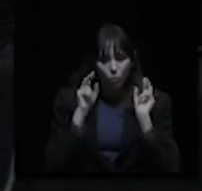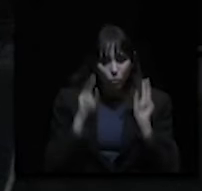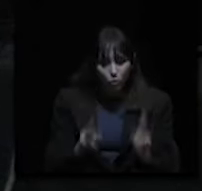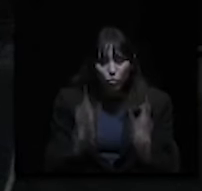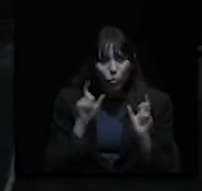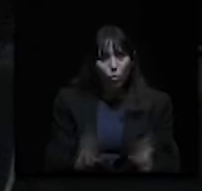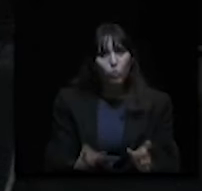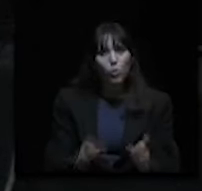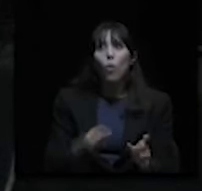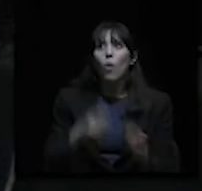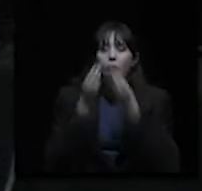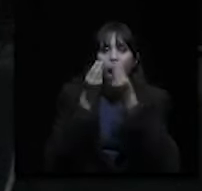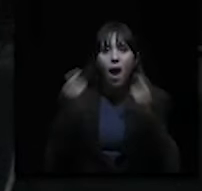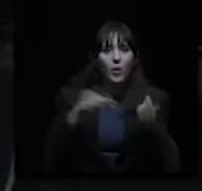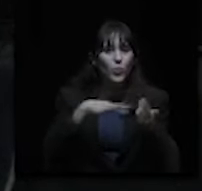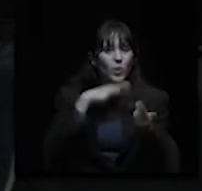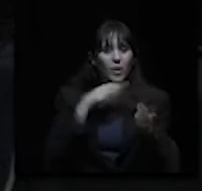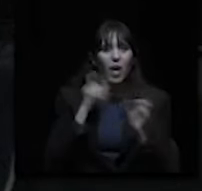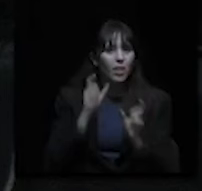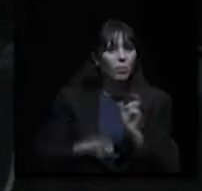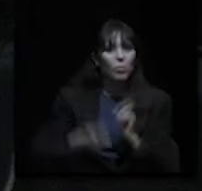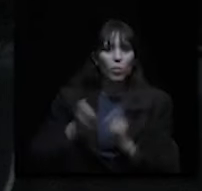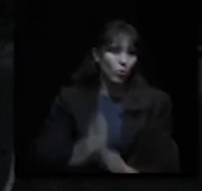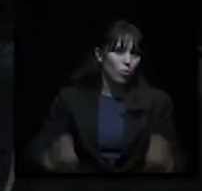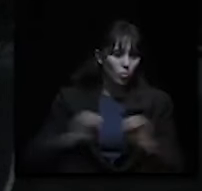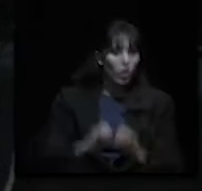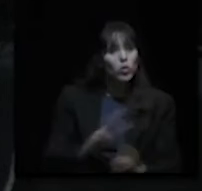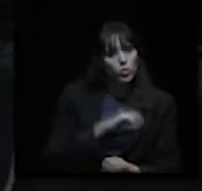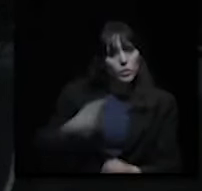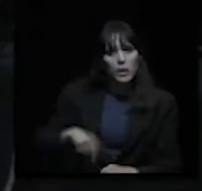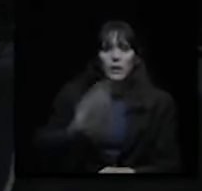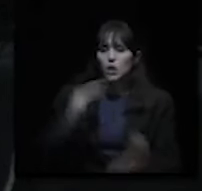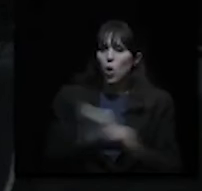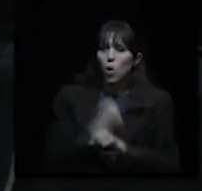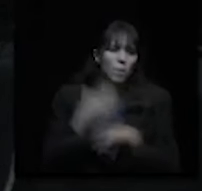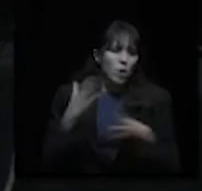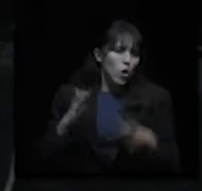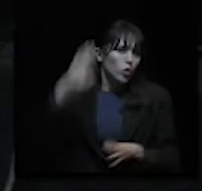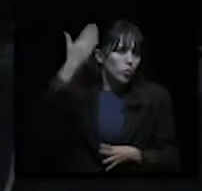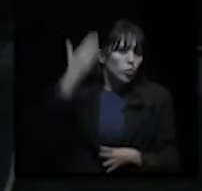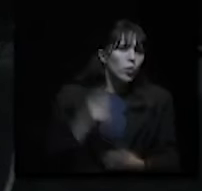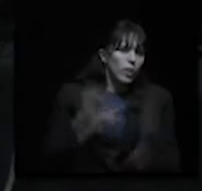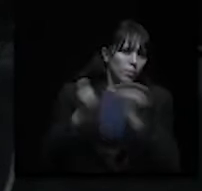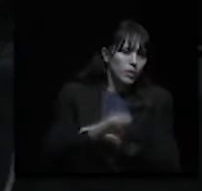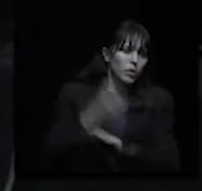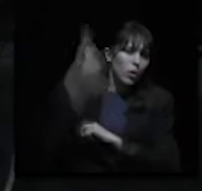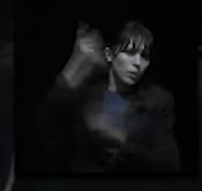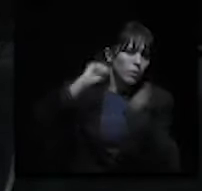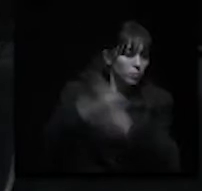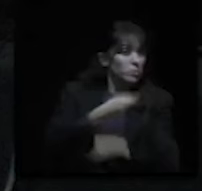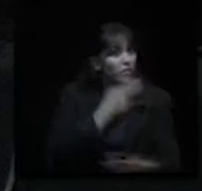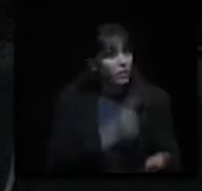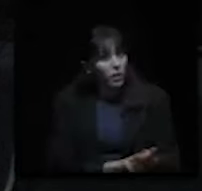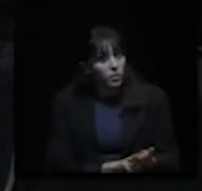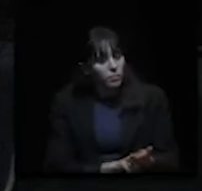melhoria da qualidade do ar. O Sr. Presidente refere que está a ser feita a maior obra de adaptação às alterações climáticas. É